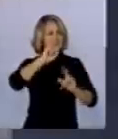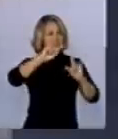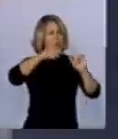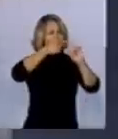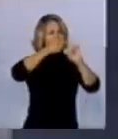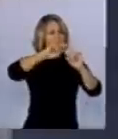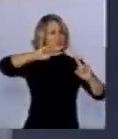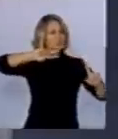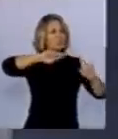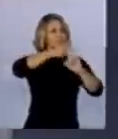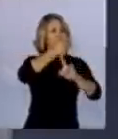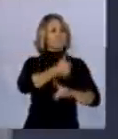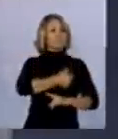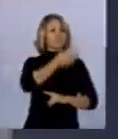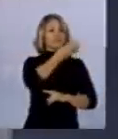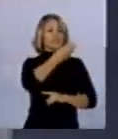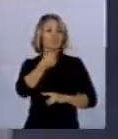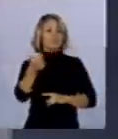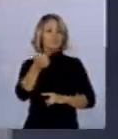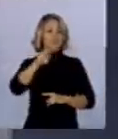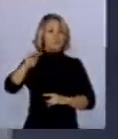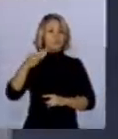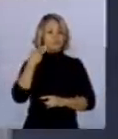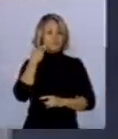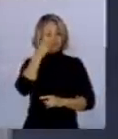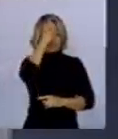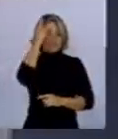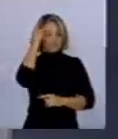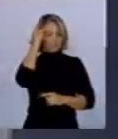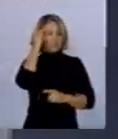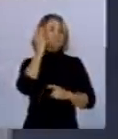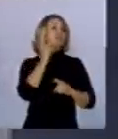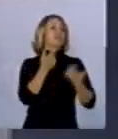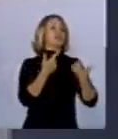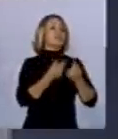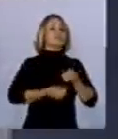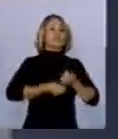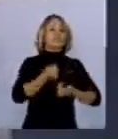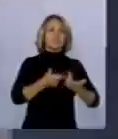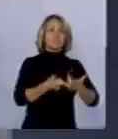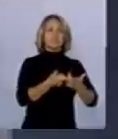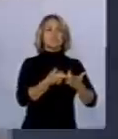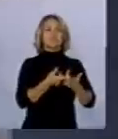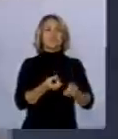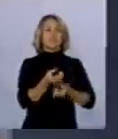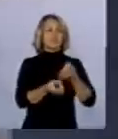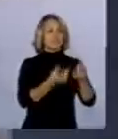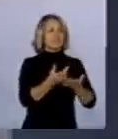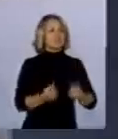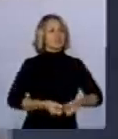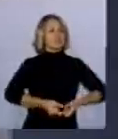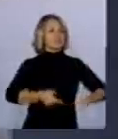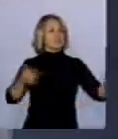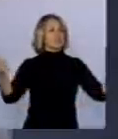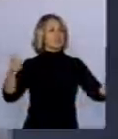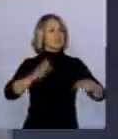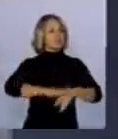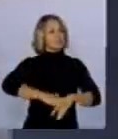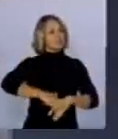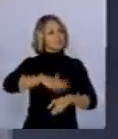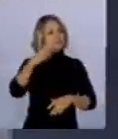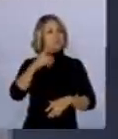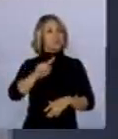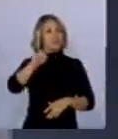142 milhões e as receitas de Bilheteria cresceram mais de três vezes de 412 milhões para 1.